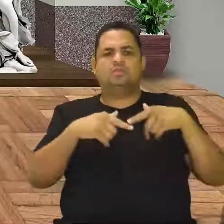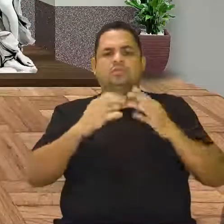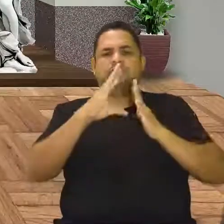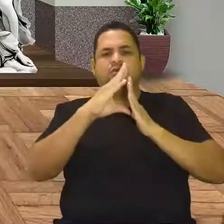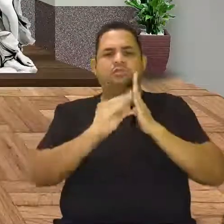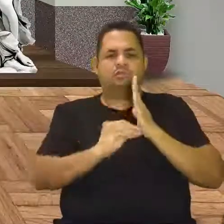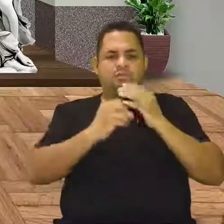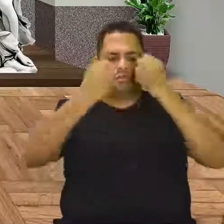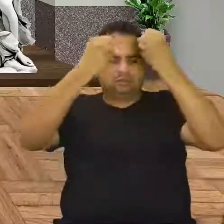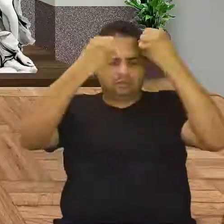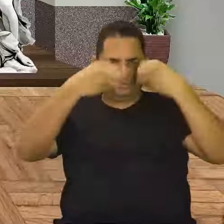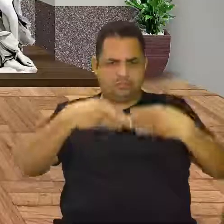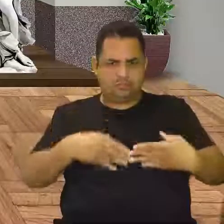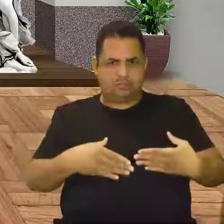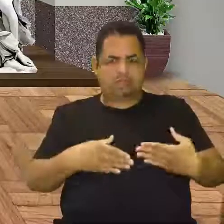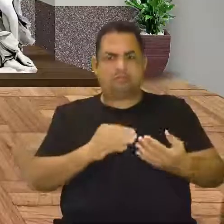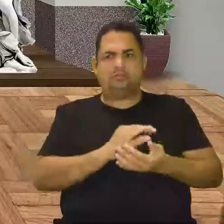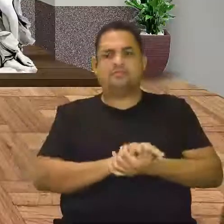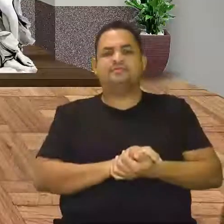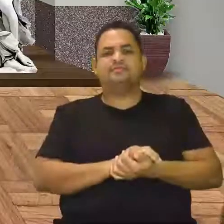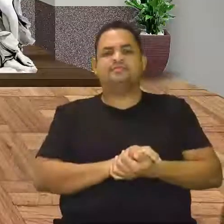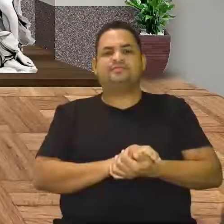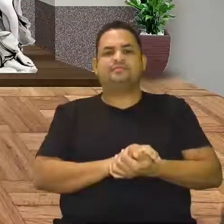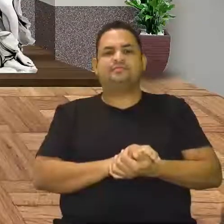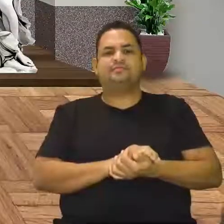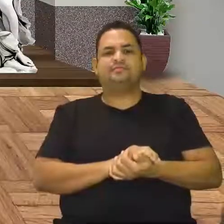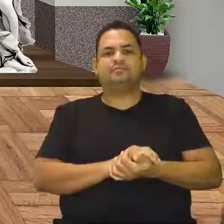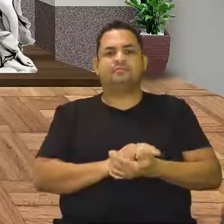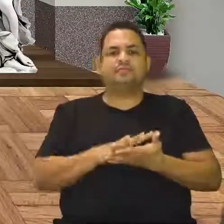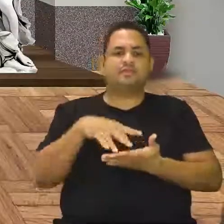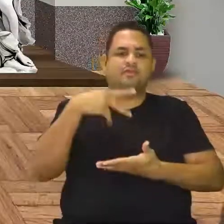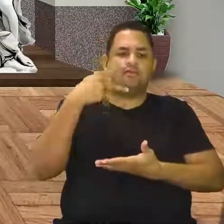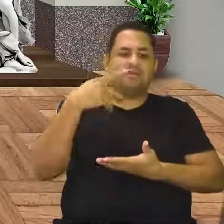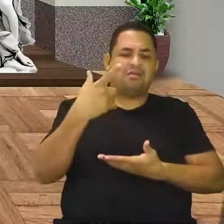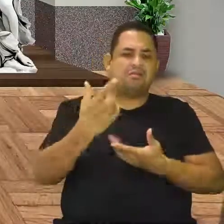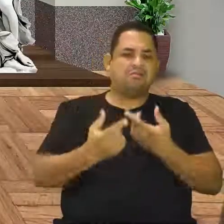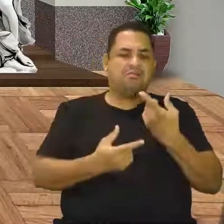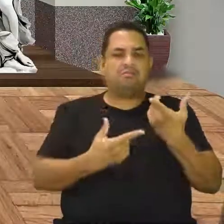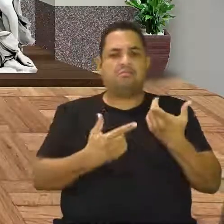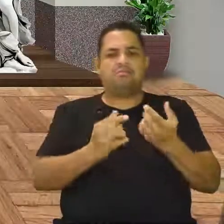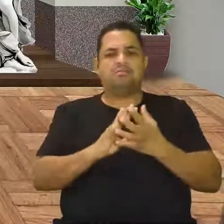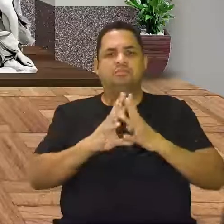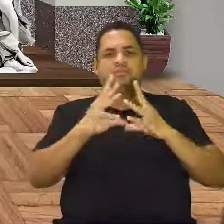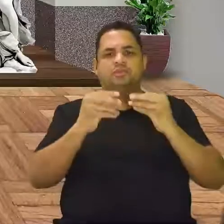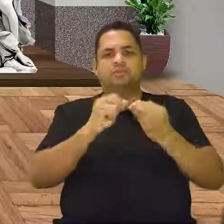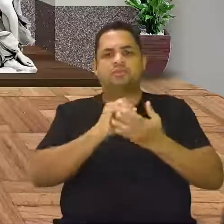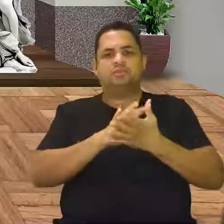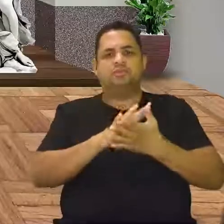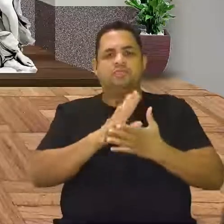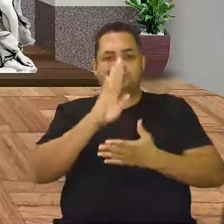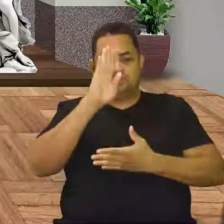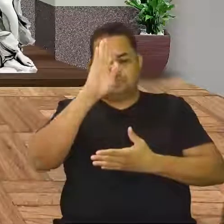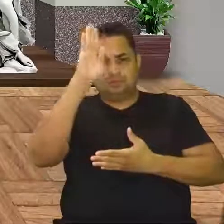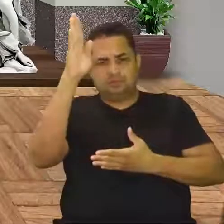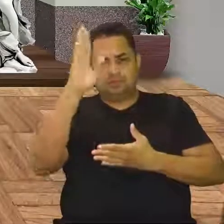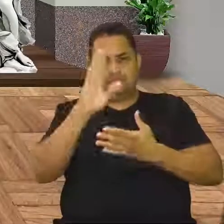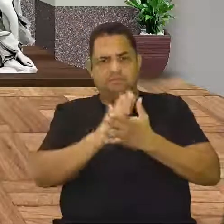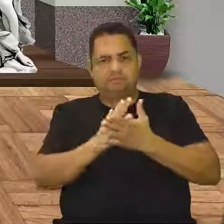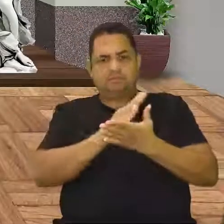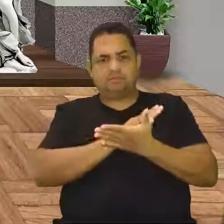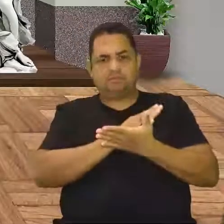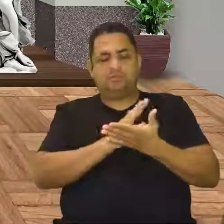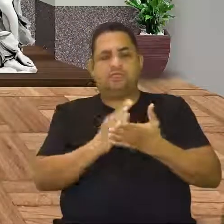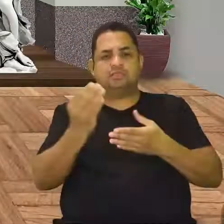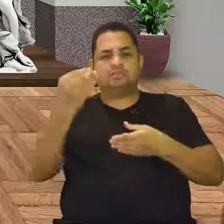outro eu vou explicar antes eu vou tecer alguns comentários e tudo isso é primordial porque está